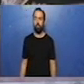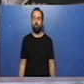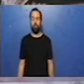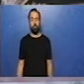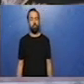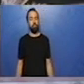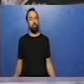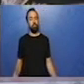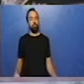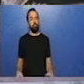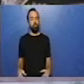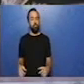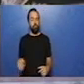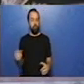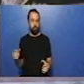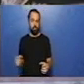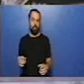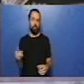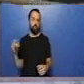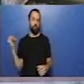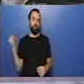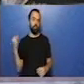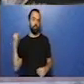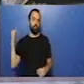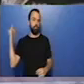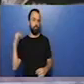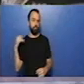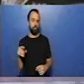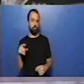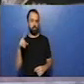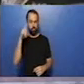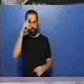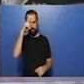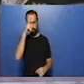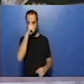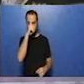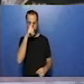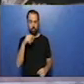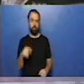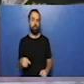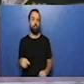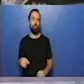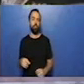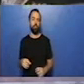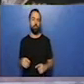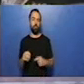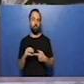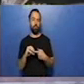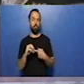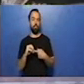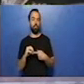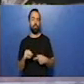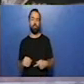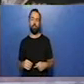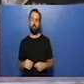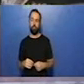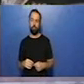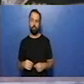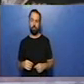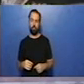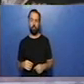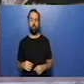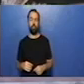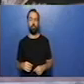Agora, a importância médica dos protozoários. Aqui nessa figura, eu separei duas formas de contaminação por alguns tipos